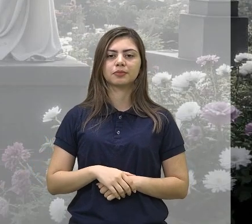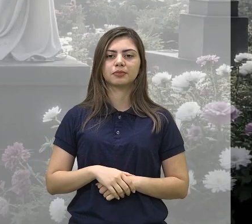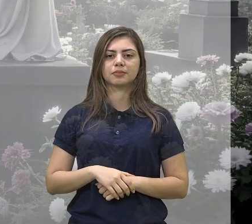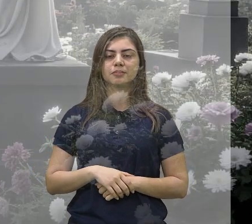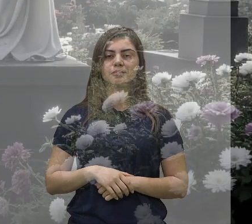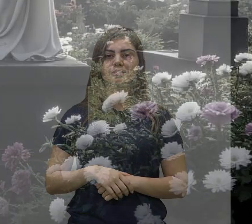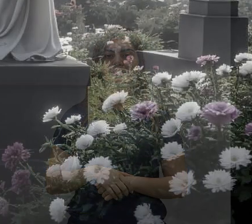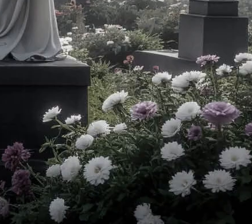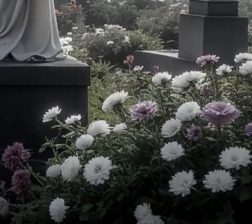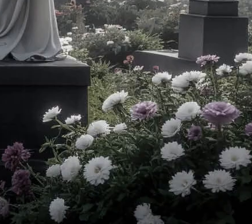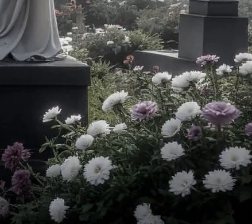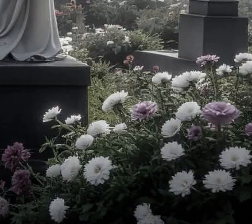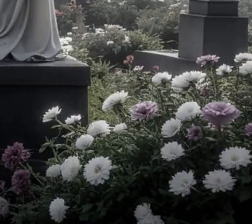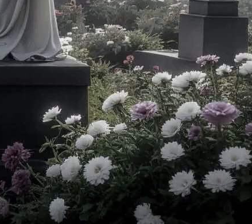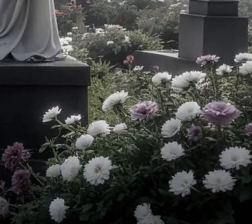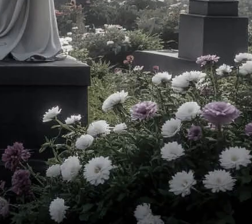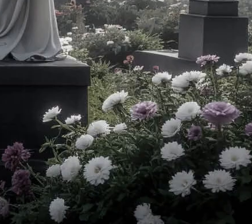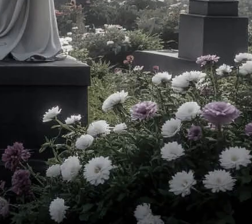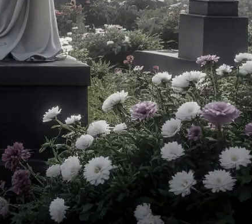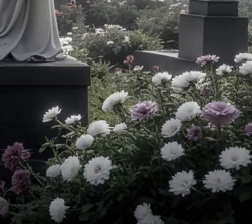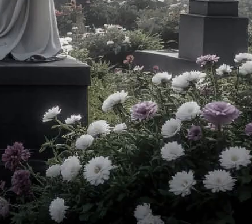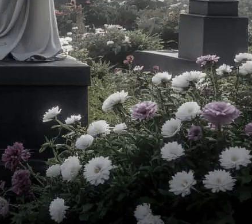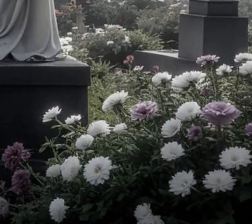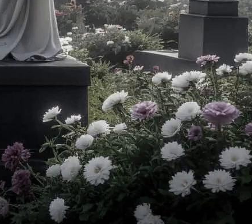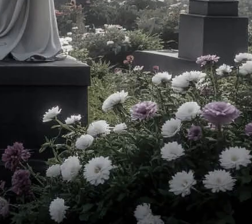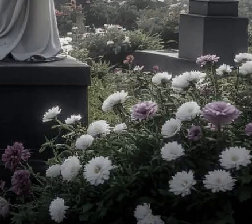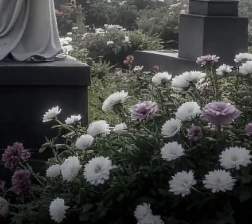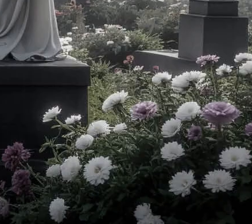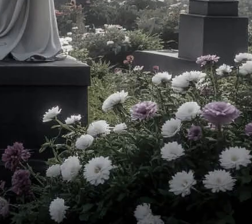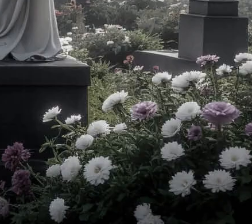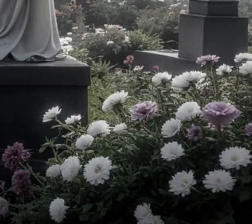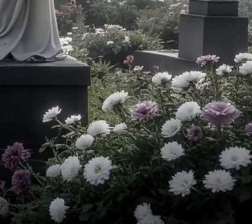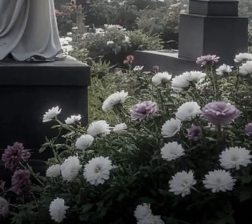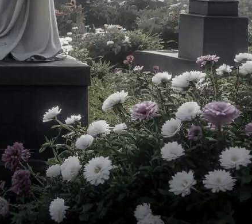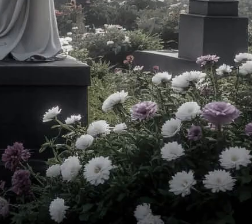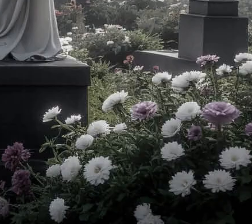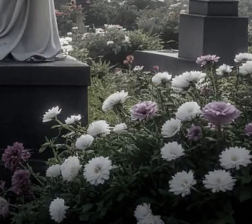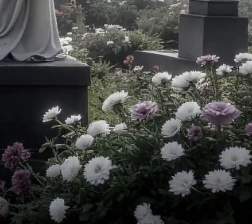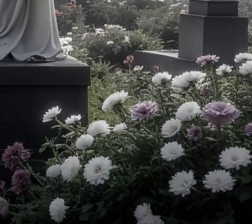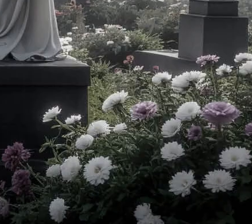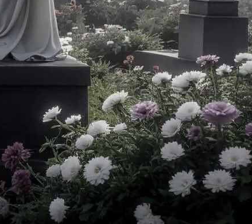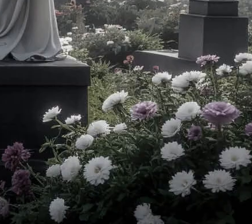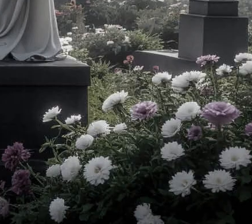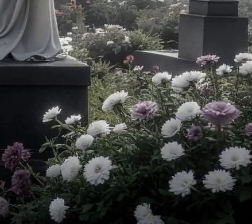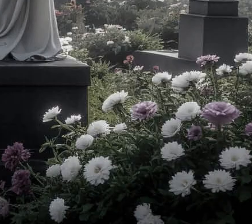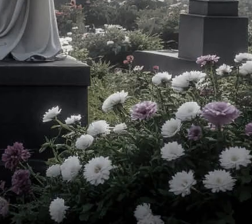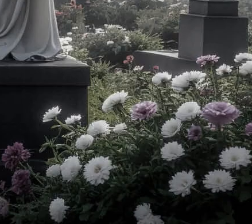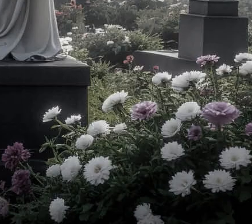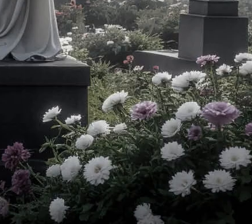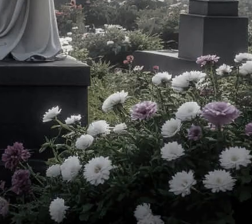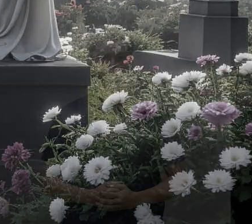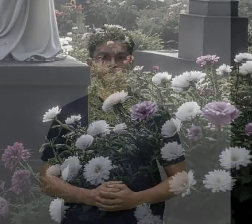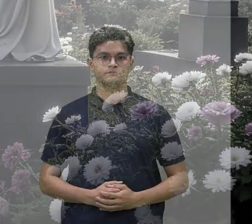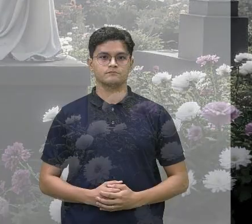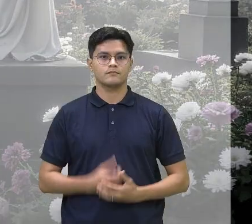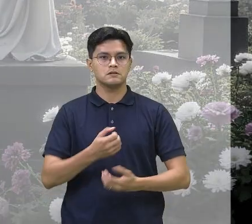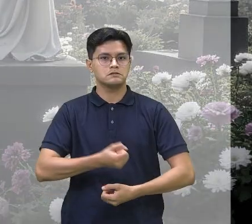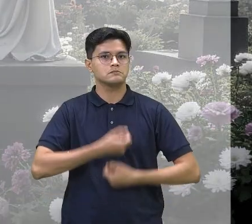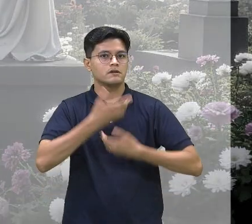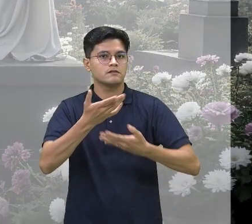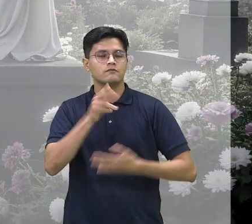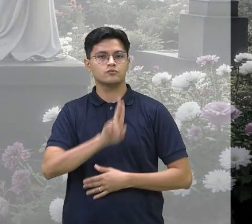expressava através da arte, mas também na vivência dele ao ponto de se entregar até a morte como um ato